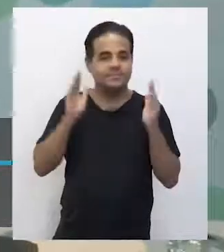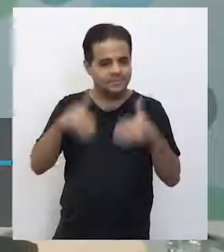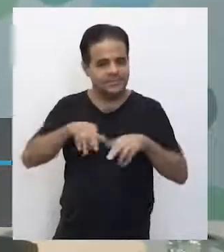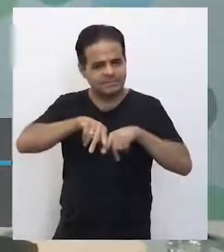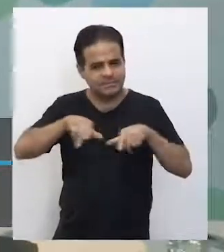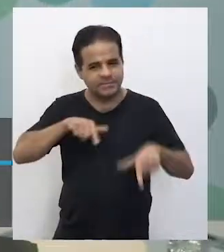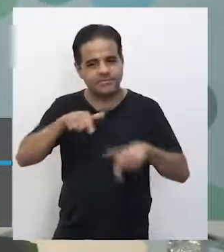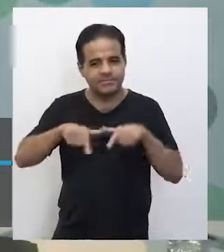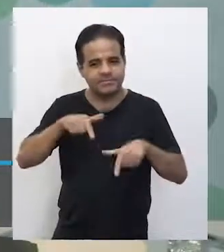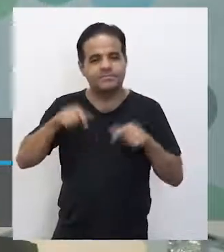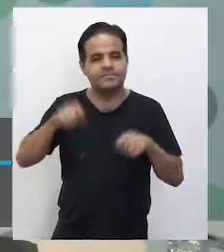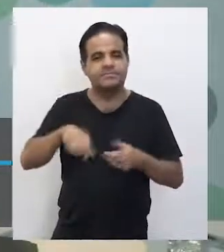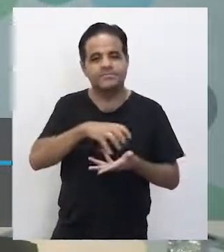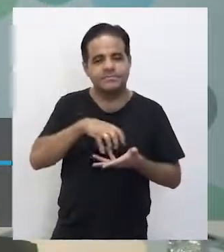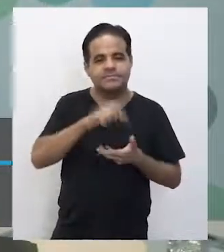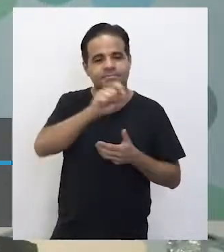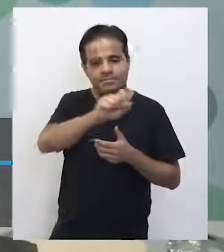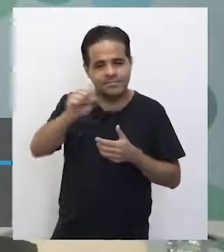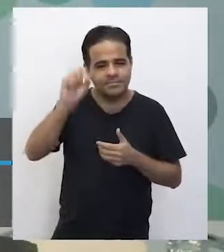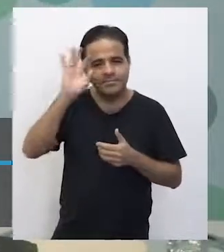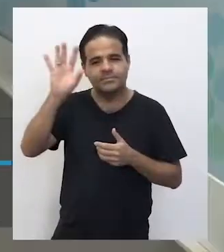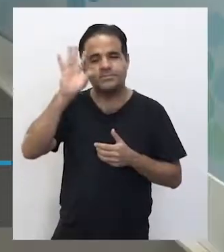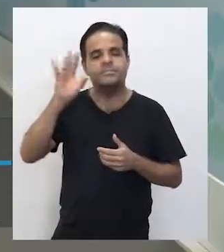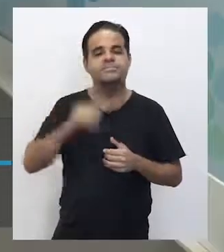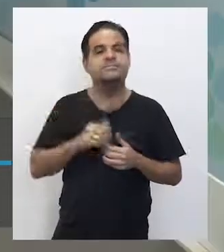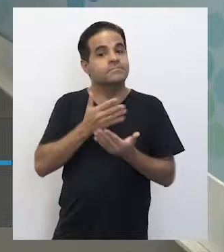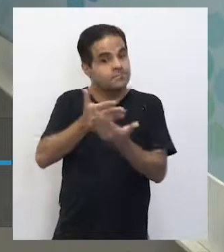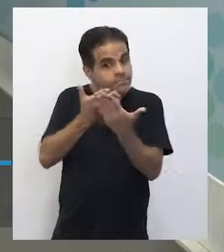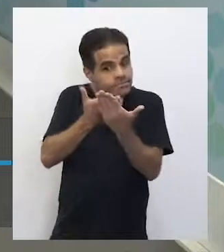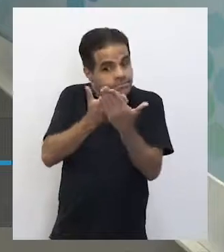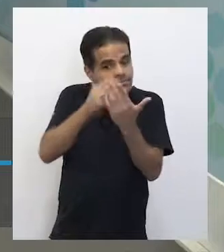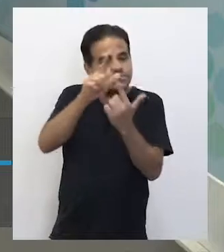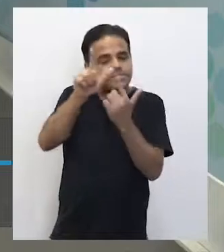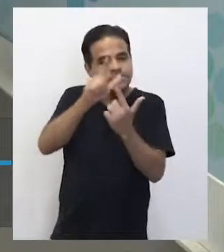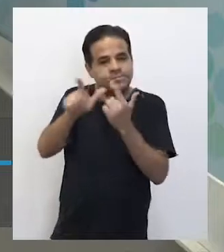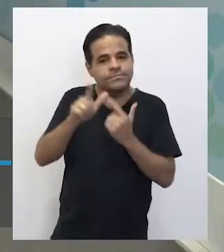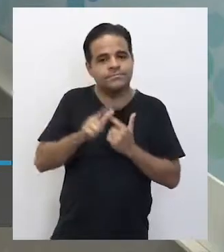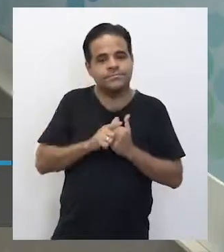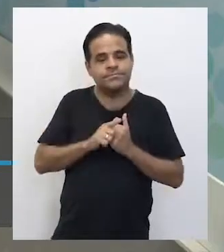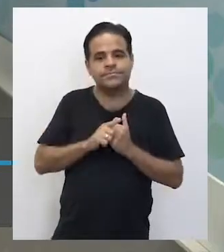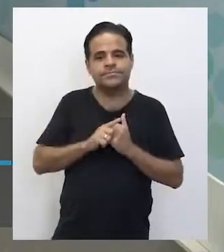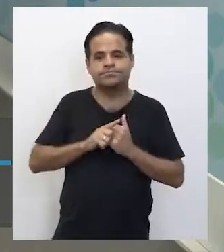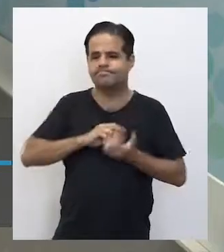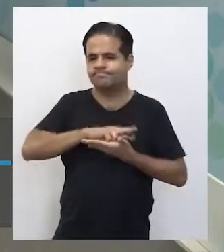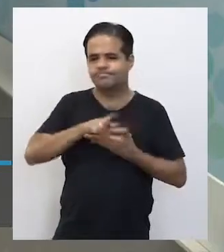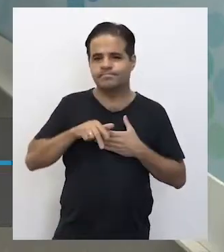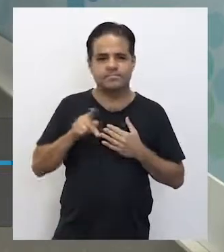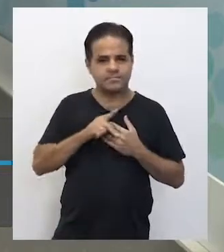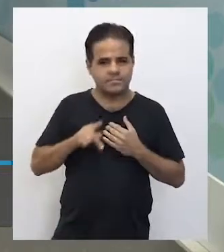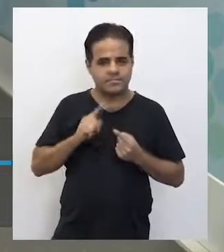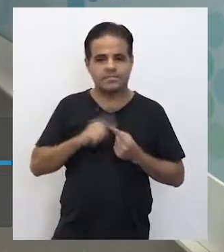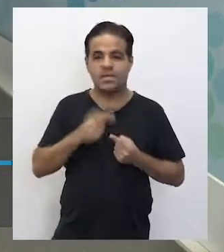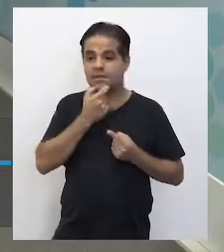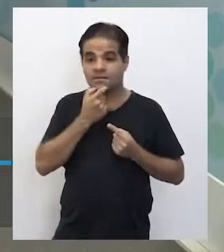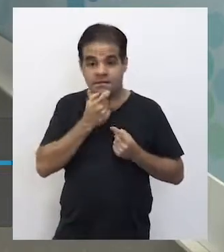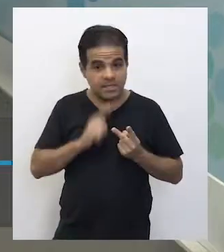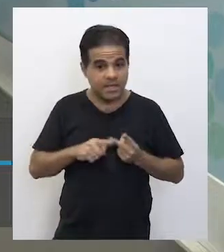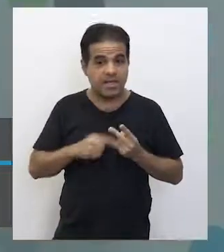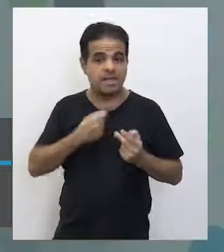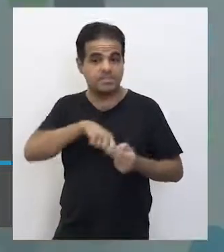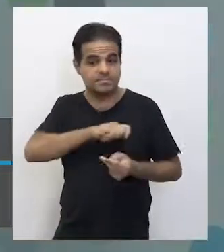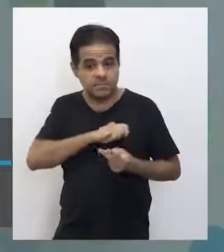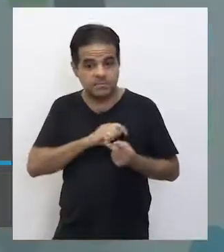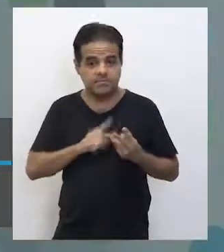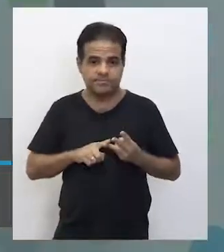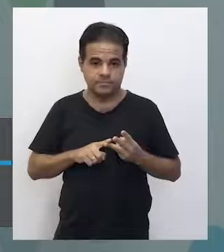um... Façam letras. Vai pensando aí. Façam letras, aí vocês podem, ó, a gente é multiuso. Professor de inglês,